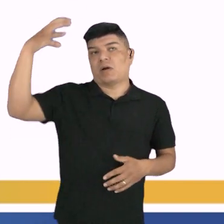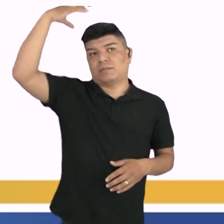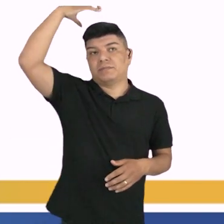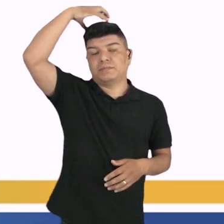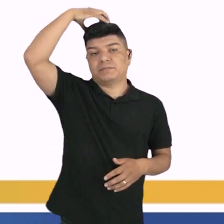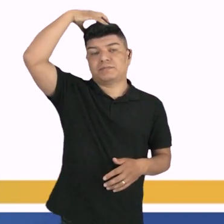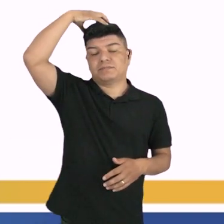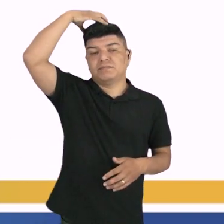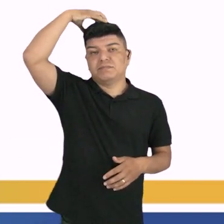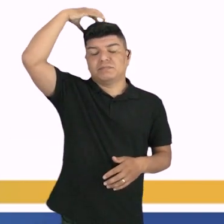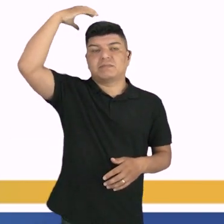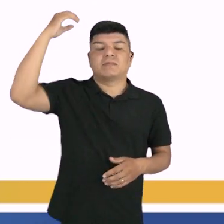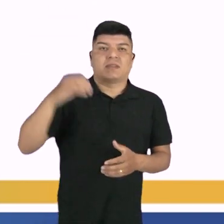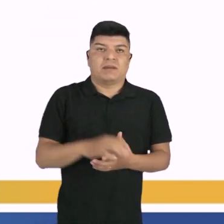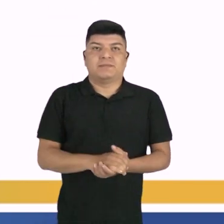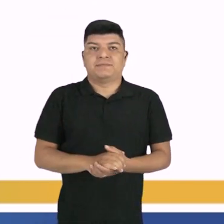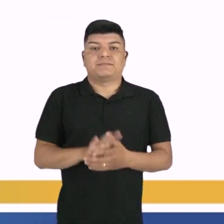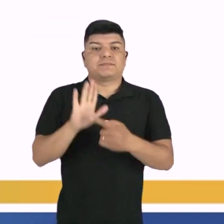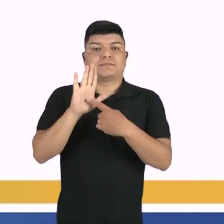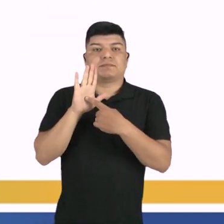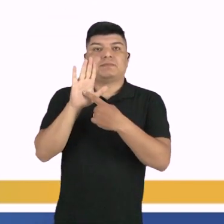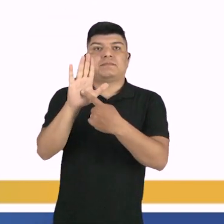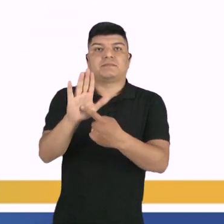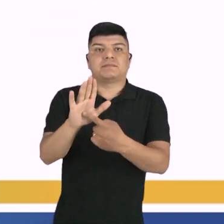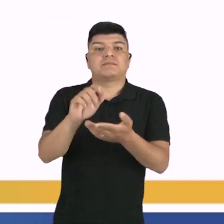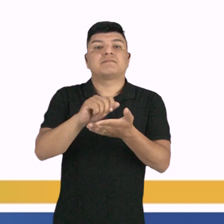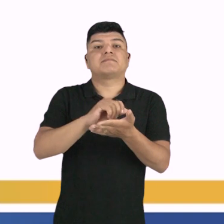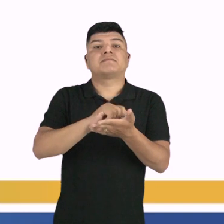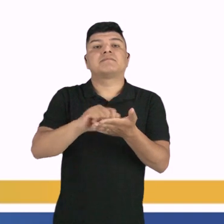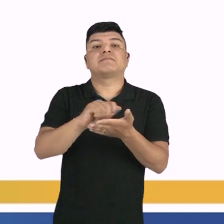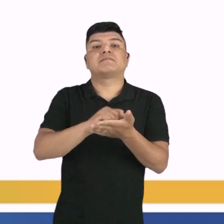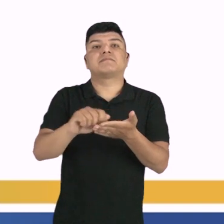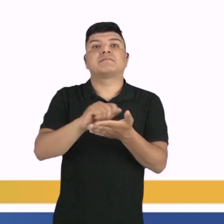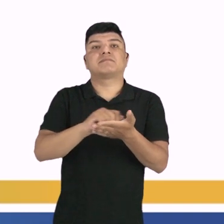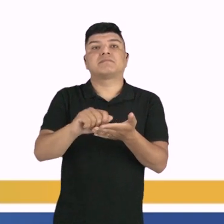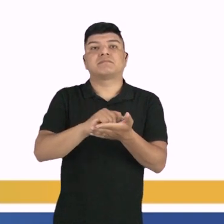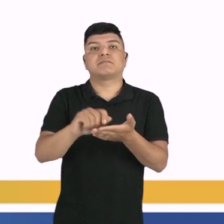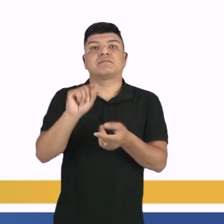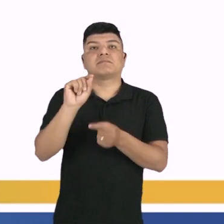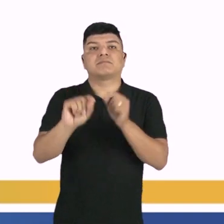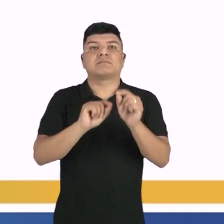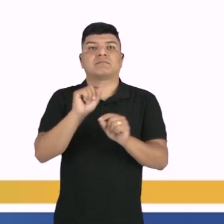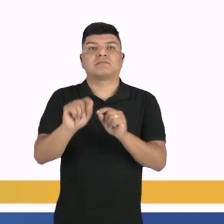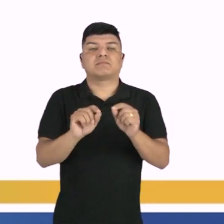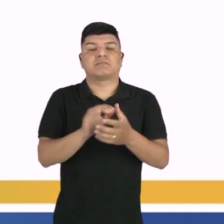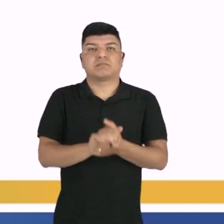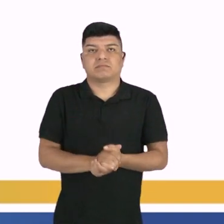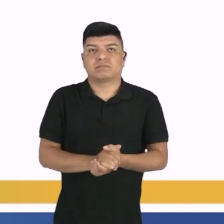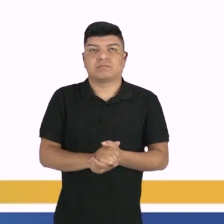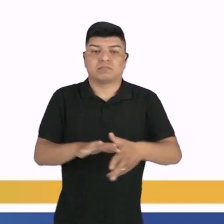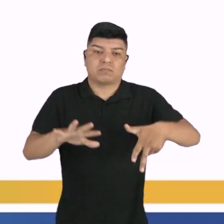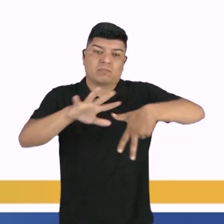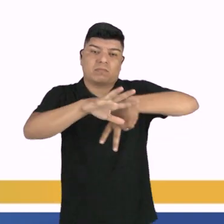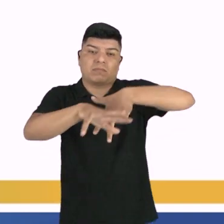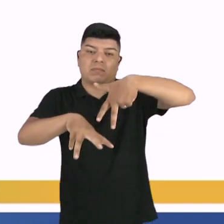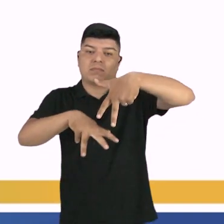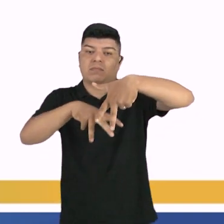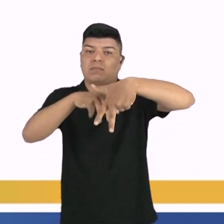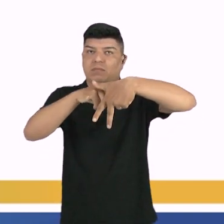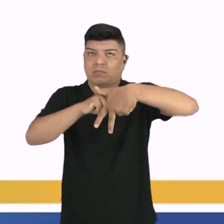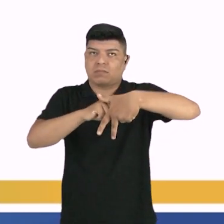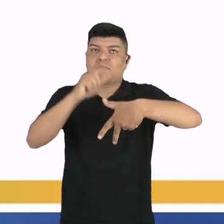apontamentos. E o primeiro apontamento que aí está escrito pondera justamente o seguinte: a corrupção